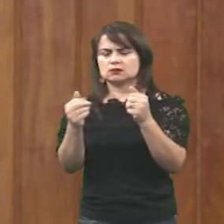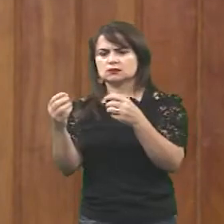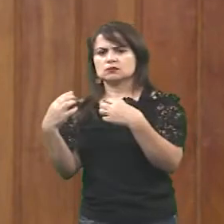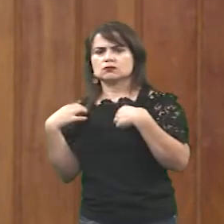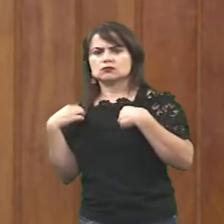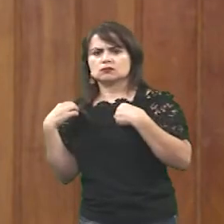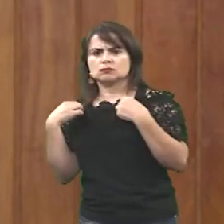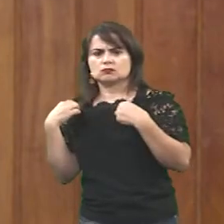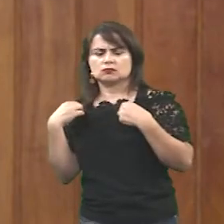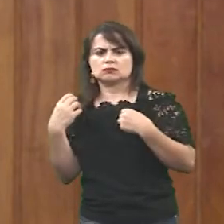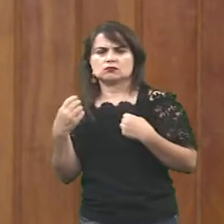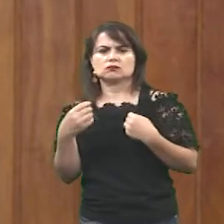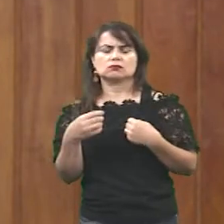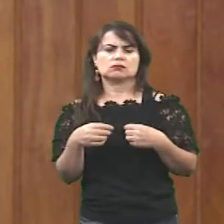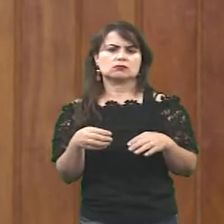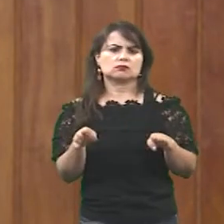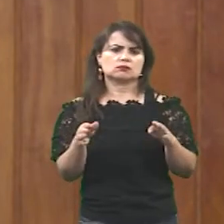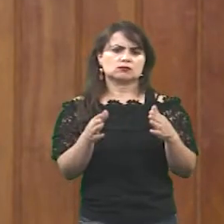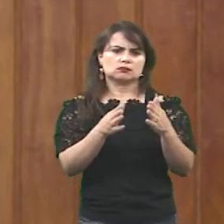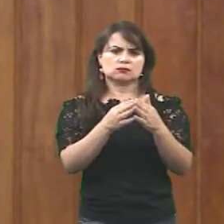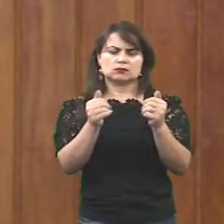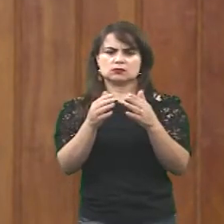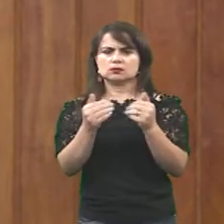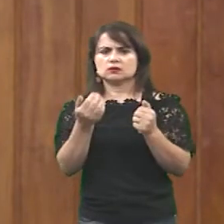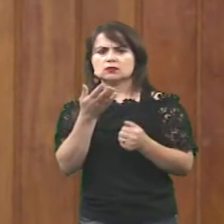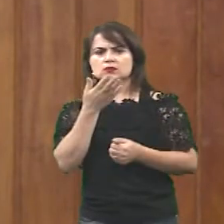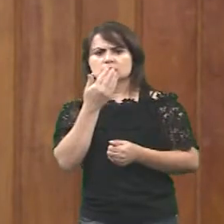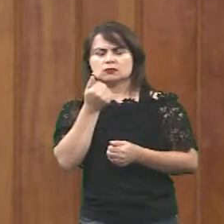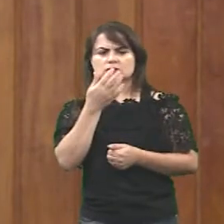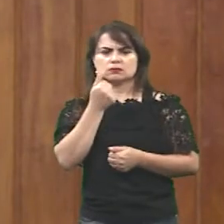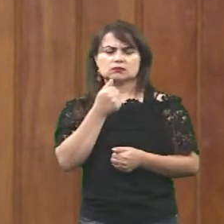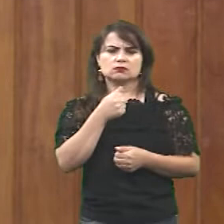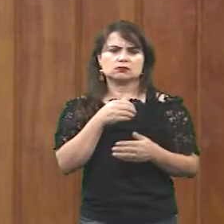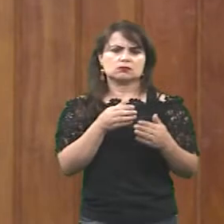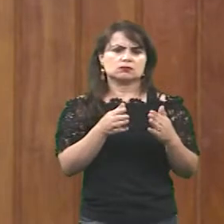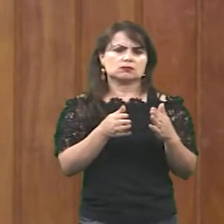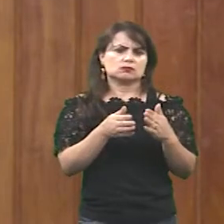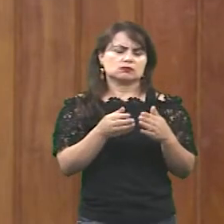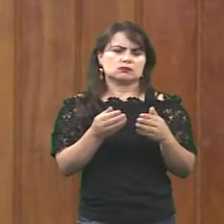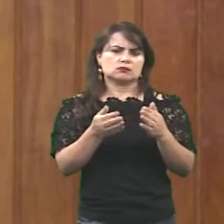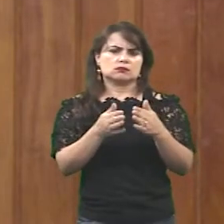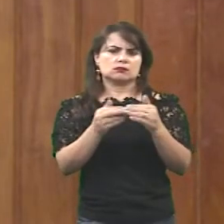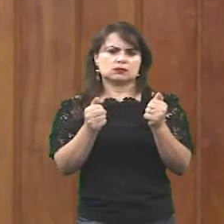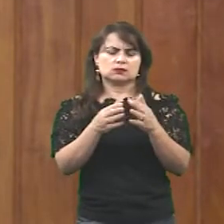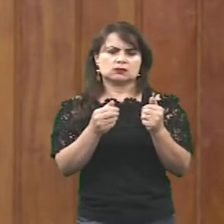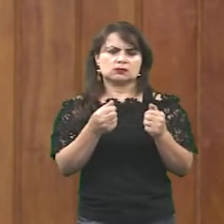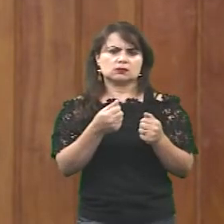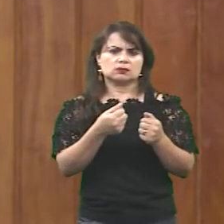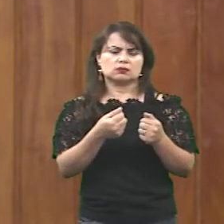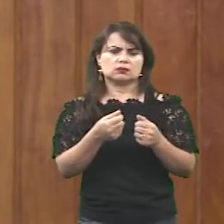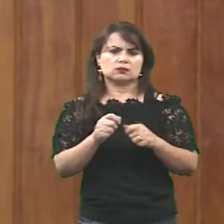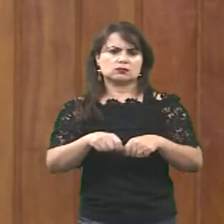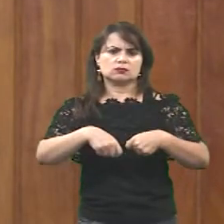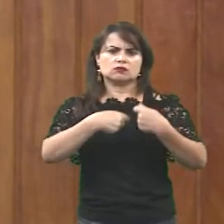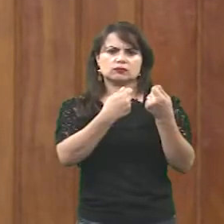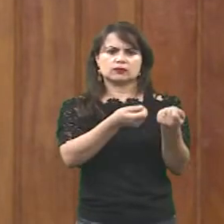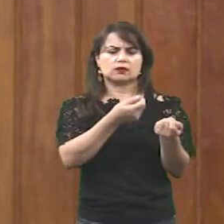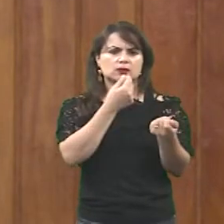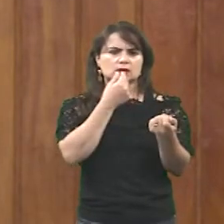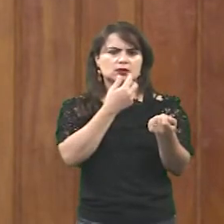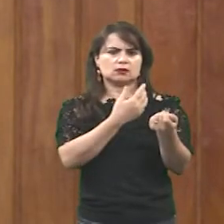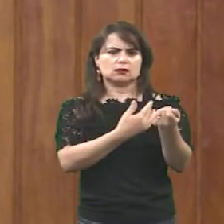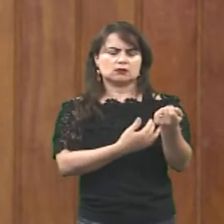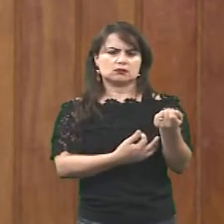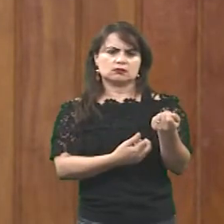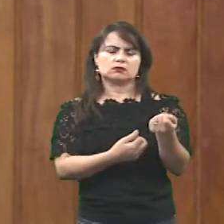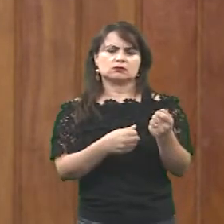alimentos, arrecadação de leite, combate à dengue, doação de sangue, doação de medula óssea, auxiliando em